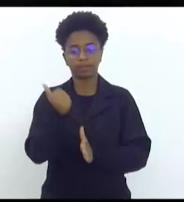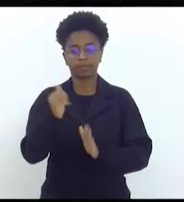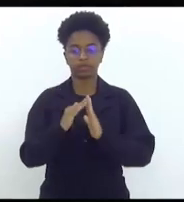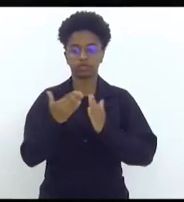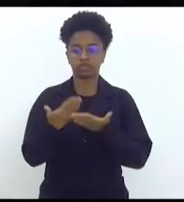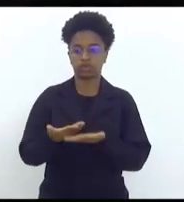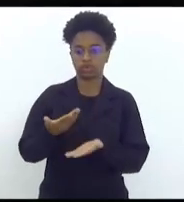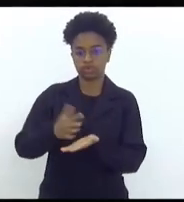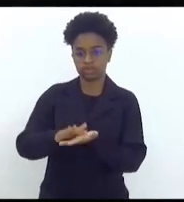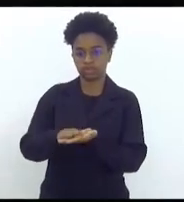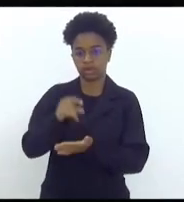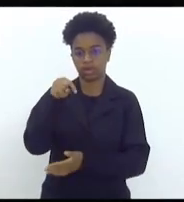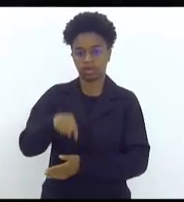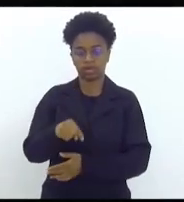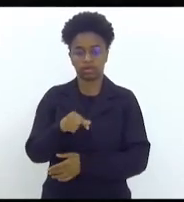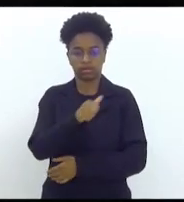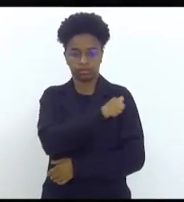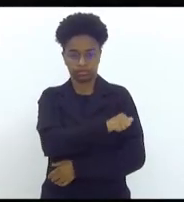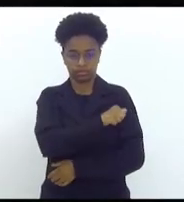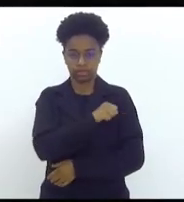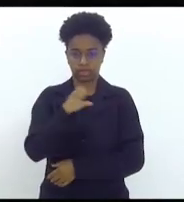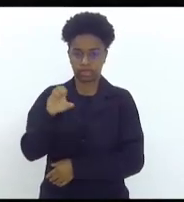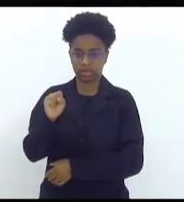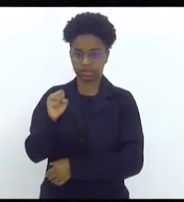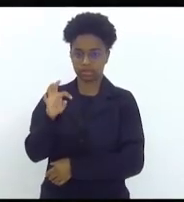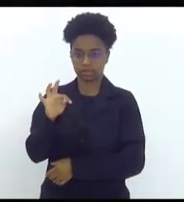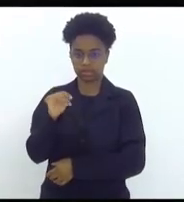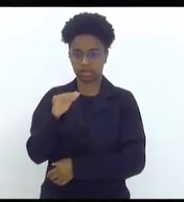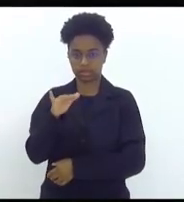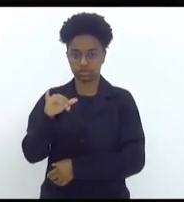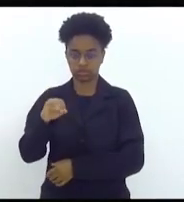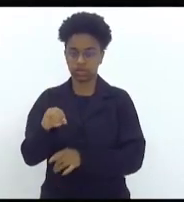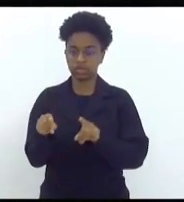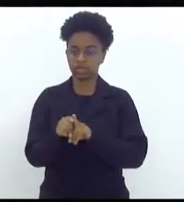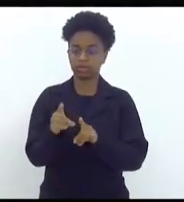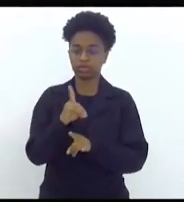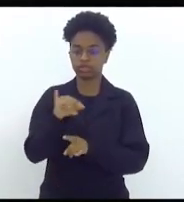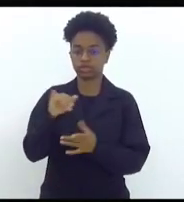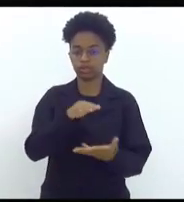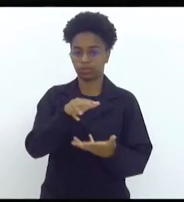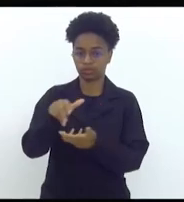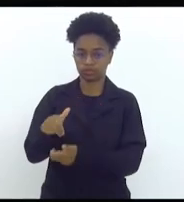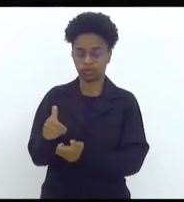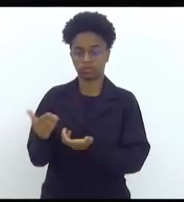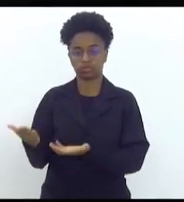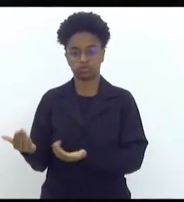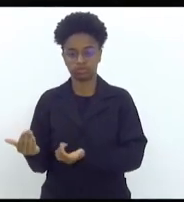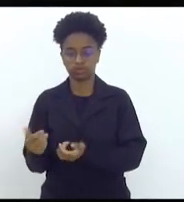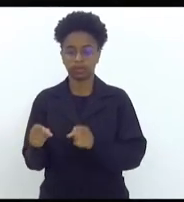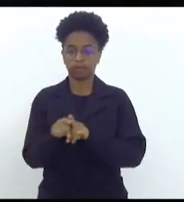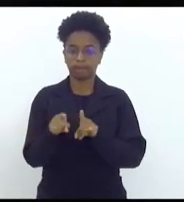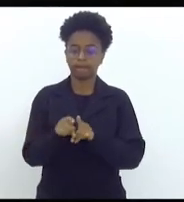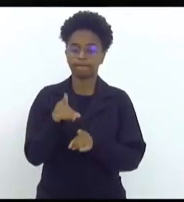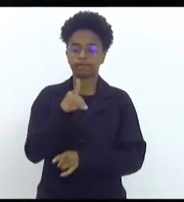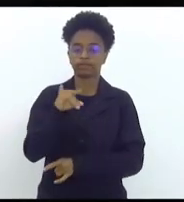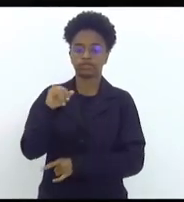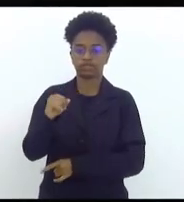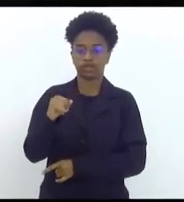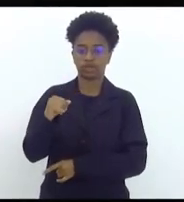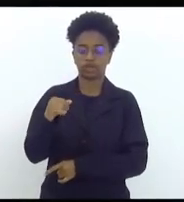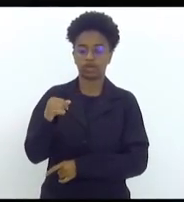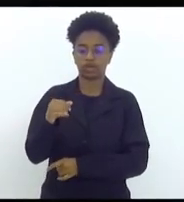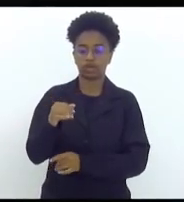do Rio de Janeiro a Estácio de Sá é também o dia mundial da juventude o dia que o time